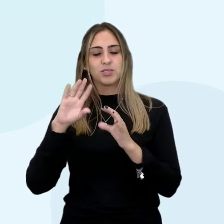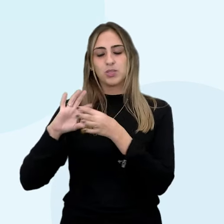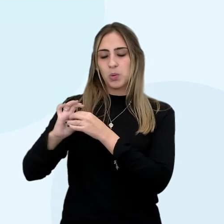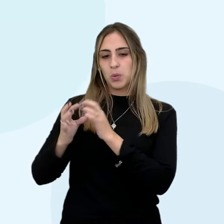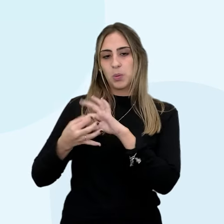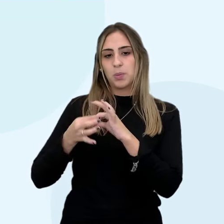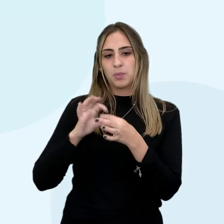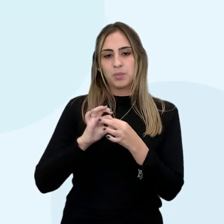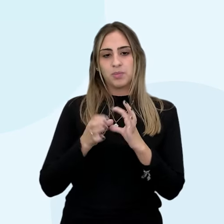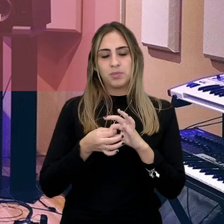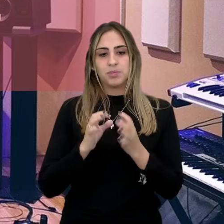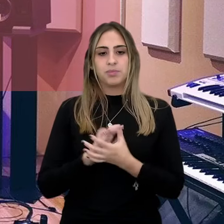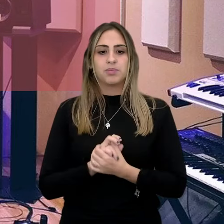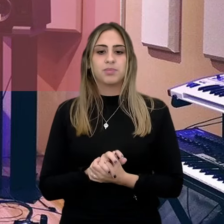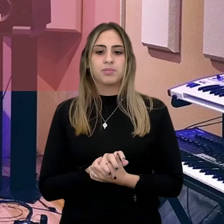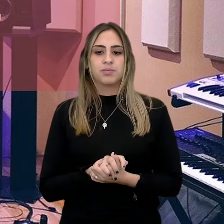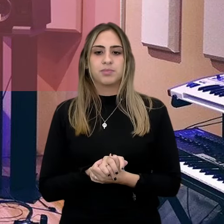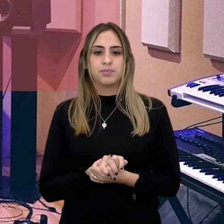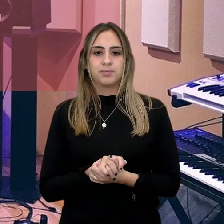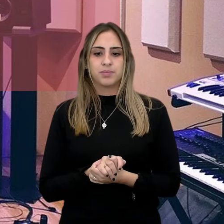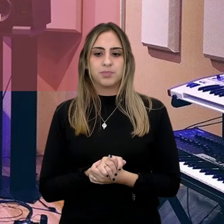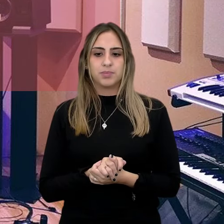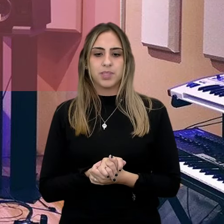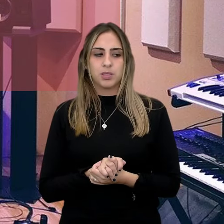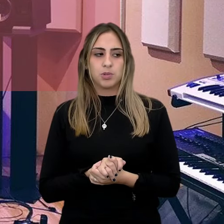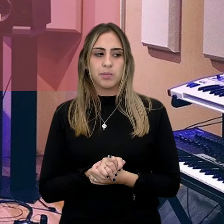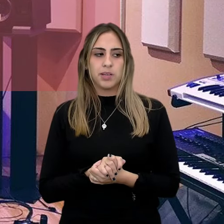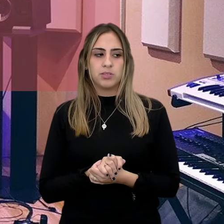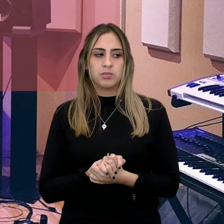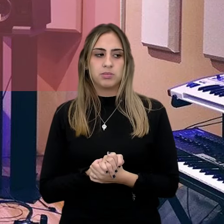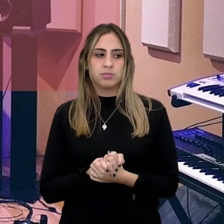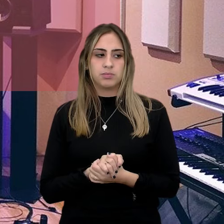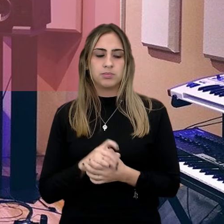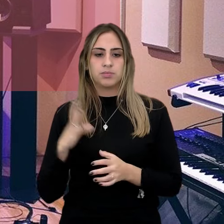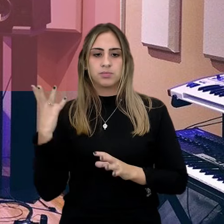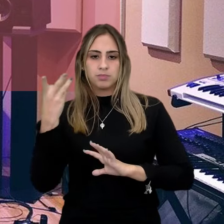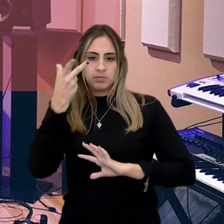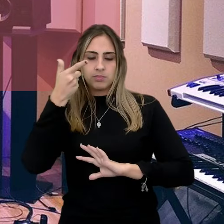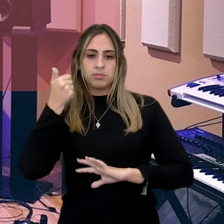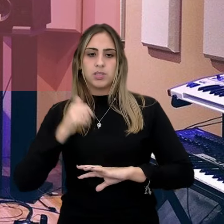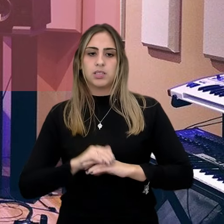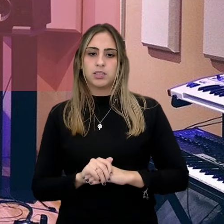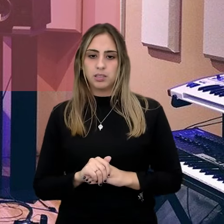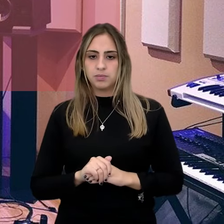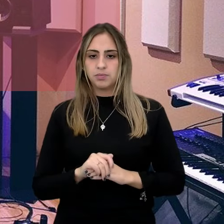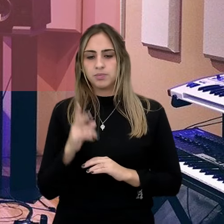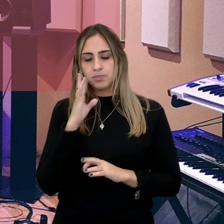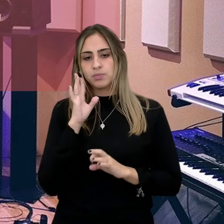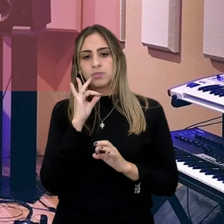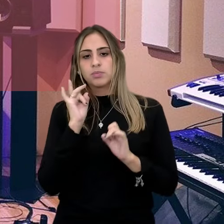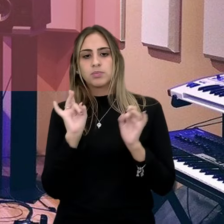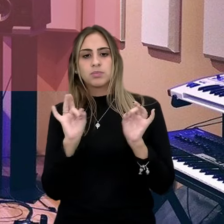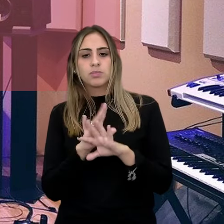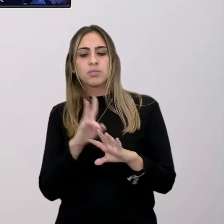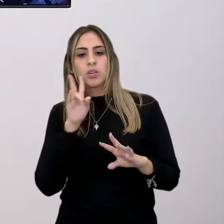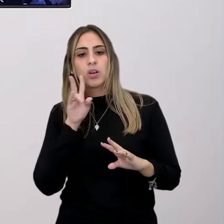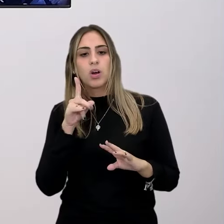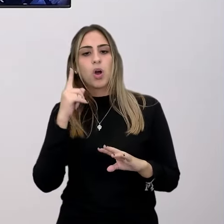componentes do nosso profundamento maravilhoso maravilhoso também é falar de